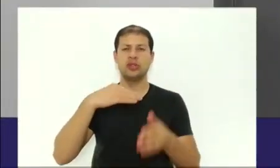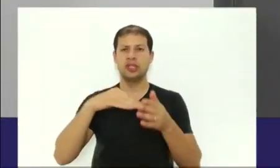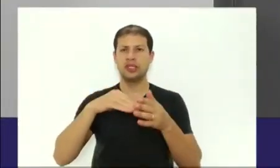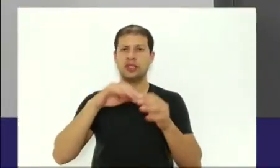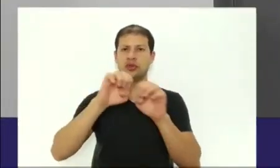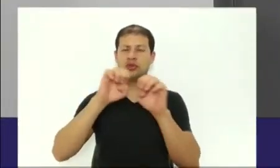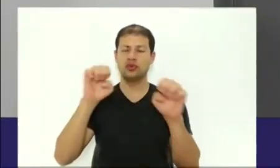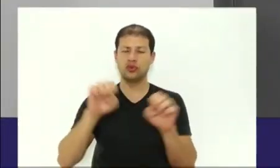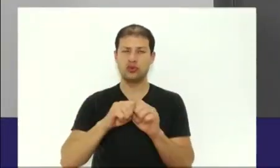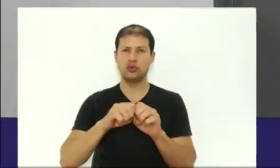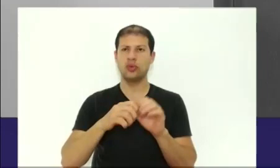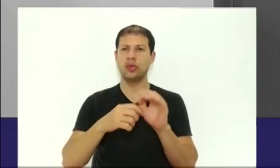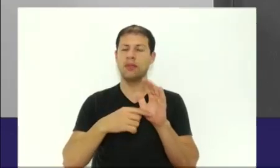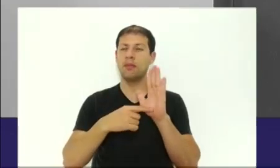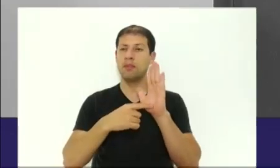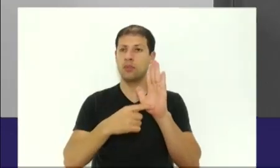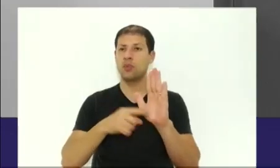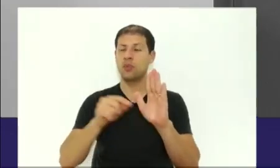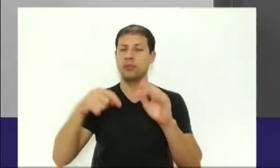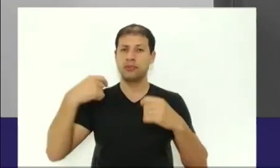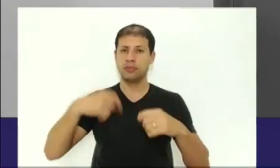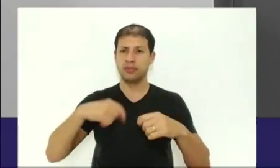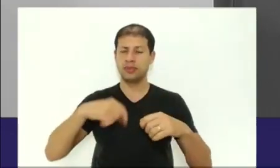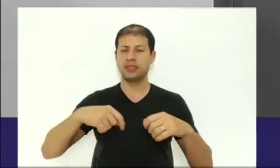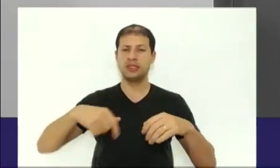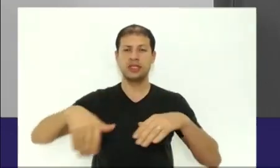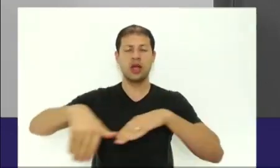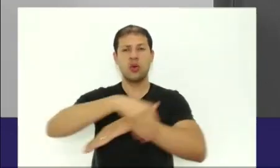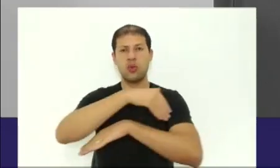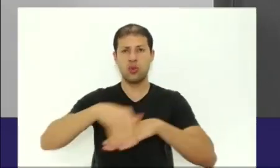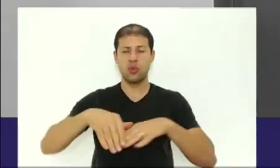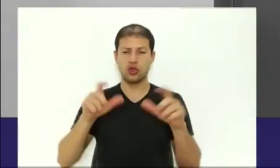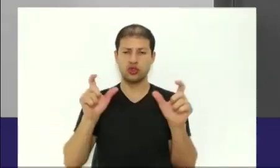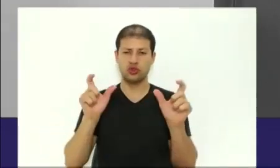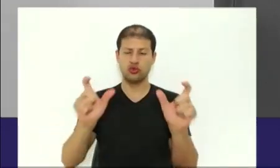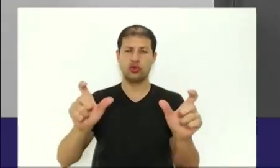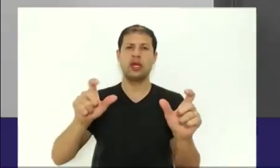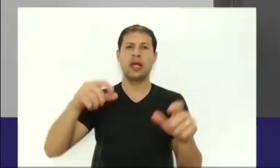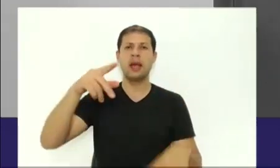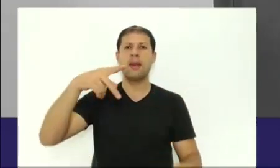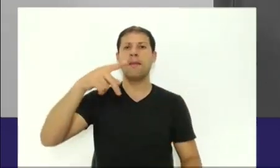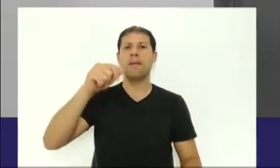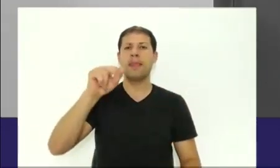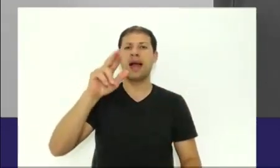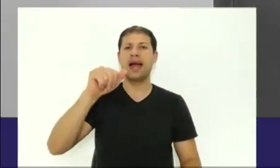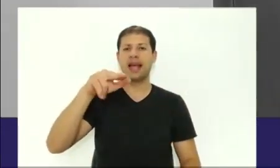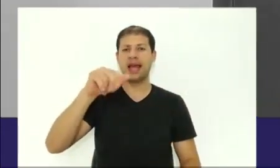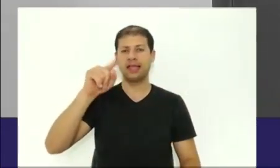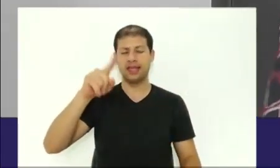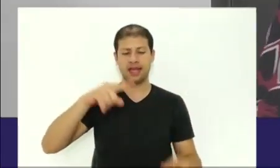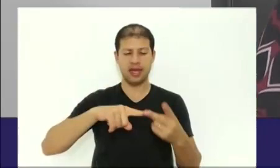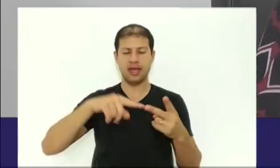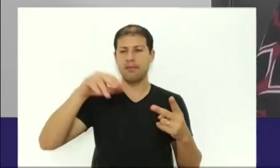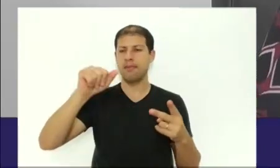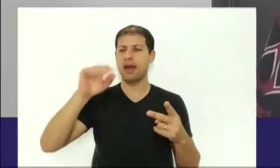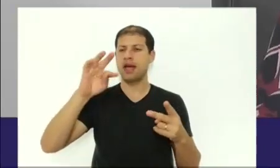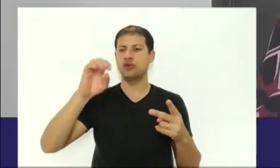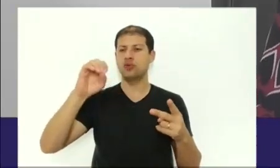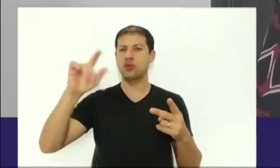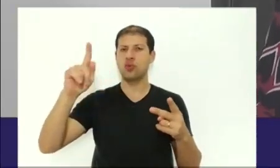indica-se a necessidade de pavimentar as ruas Paraná e Mato Grosso no Jardim Centenário.